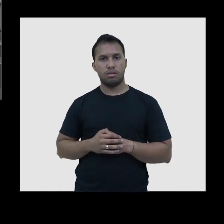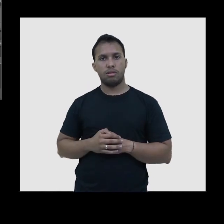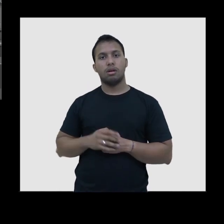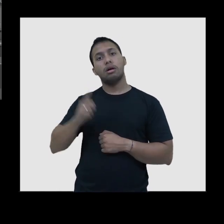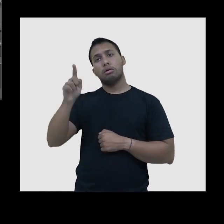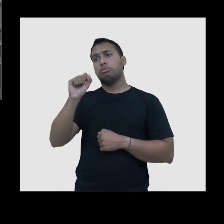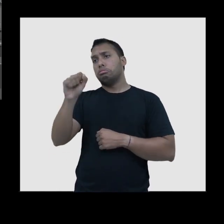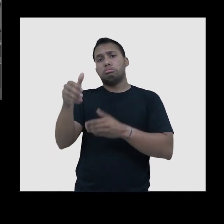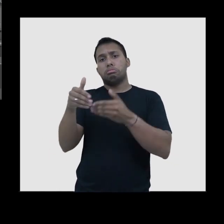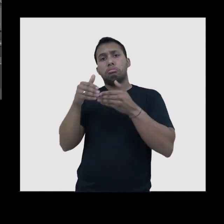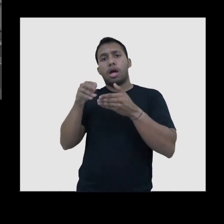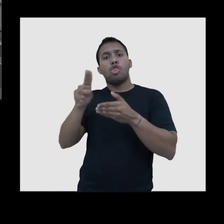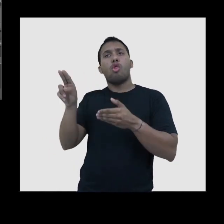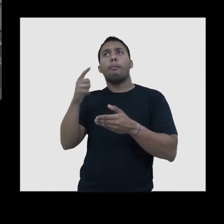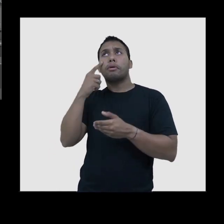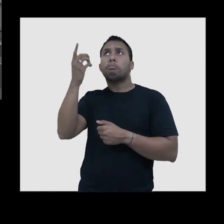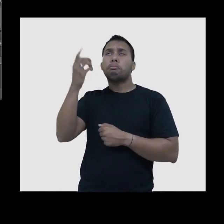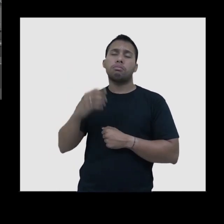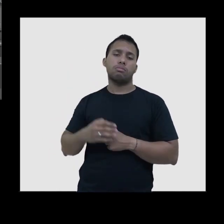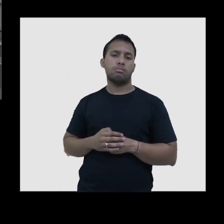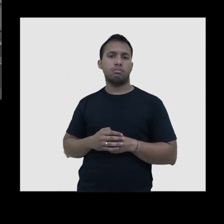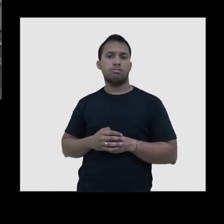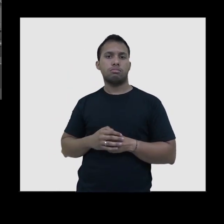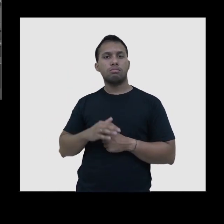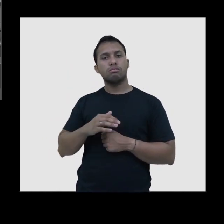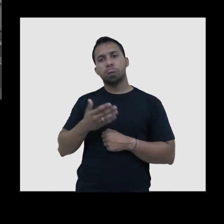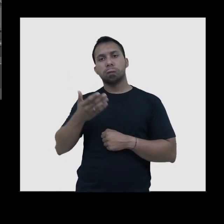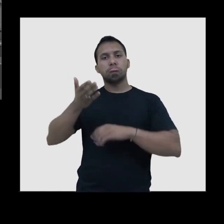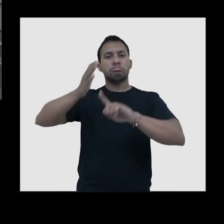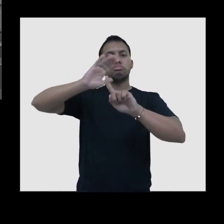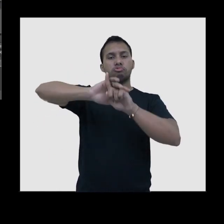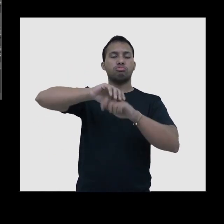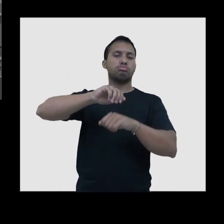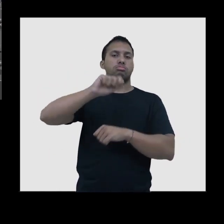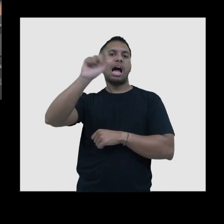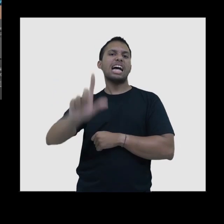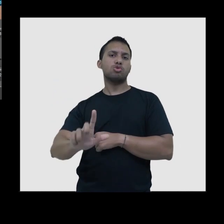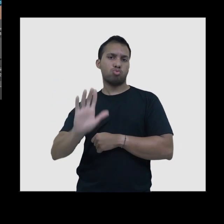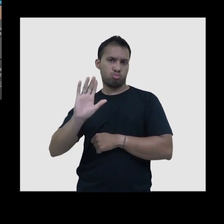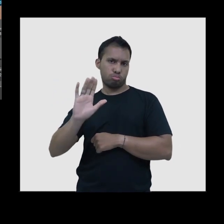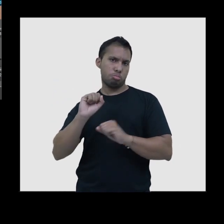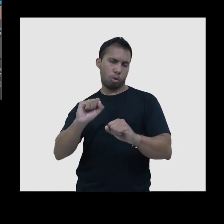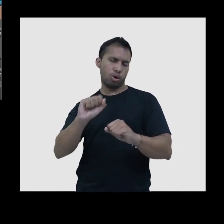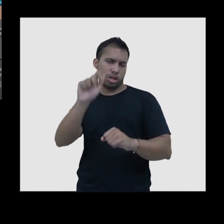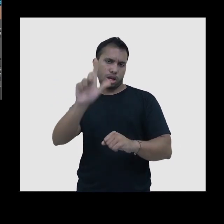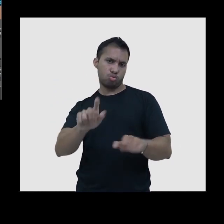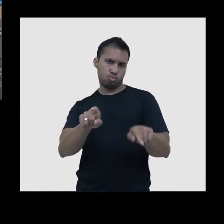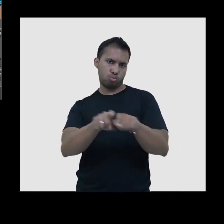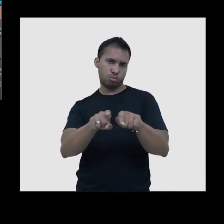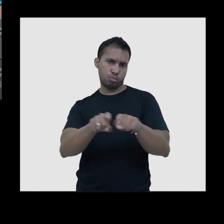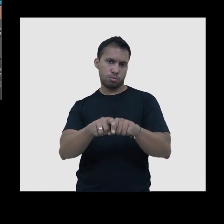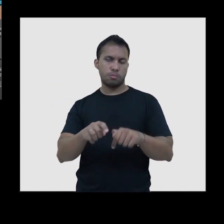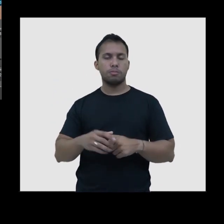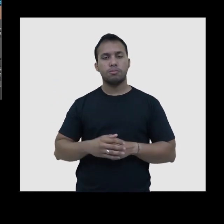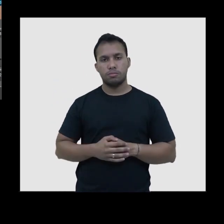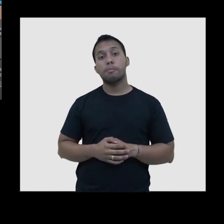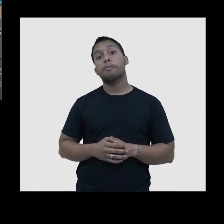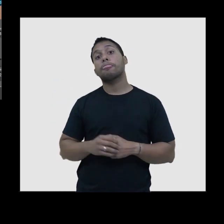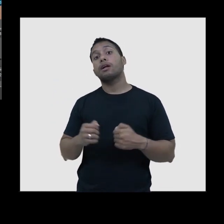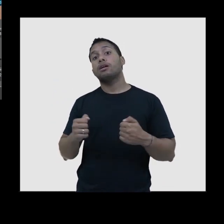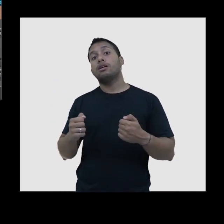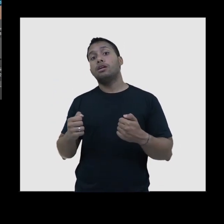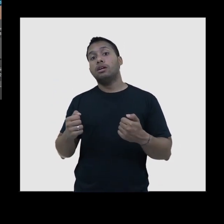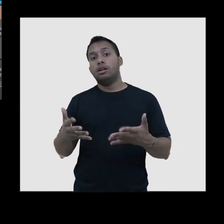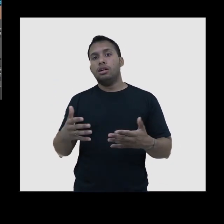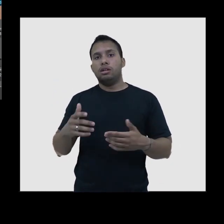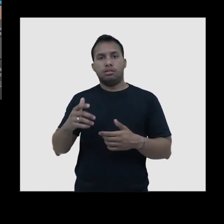eu vou botar como fundo azul e dar um OK. Ele abre essa nova janela onde a gente pode